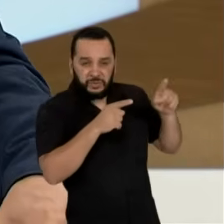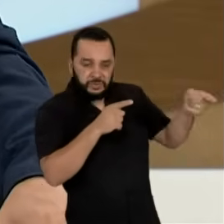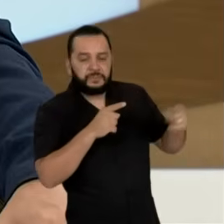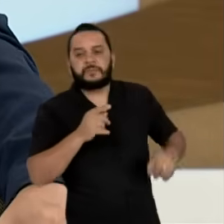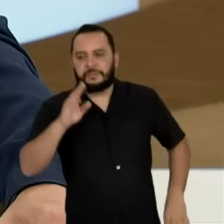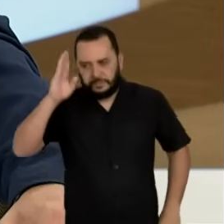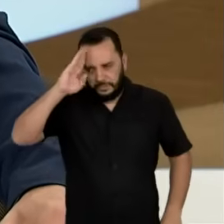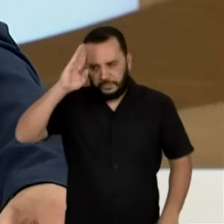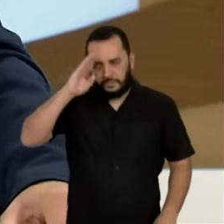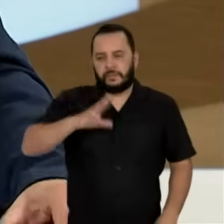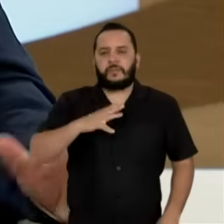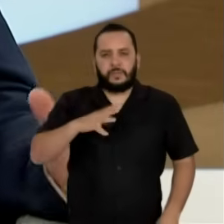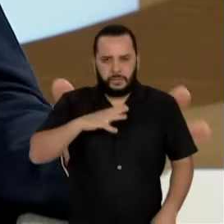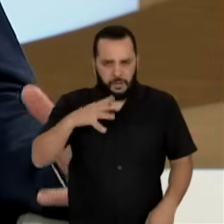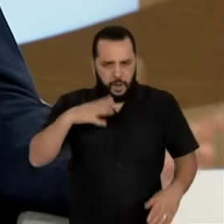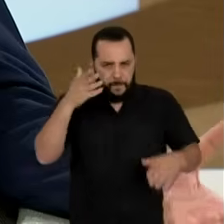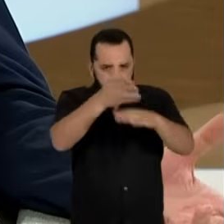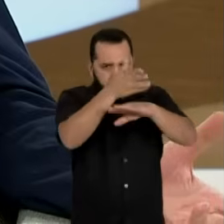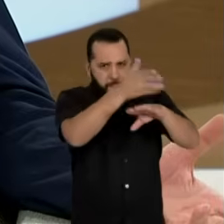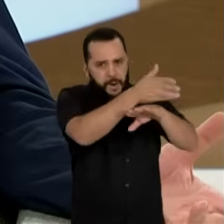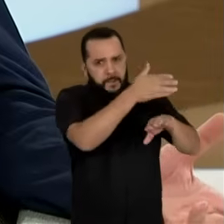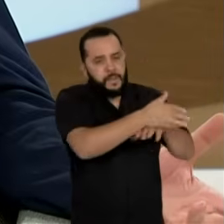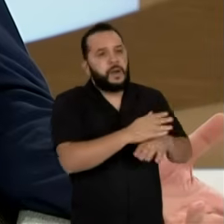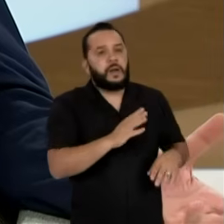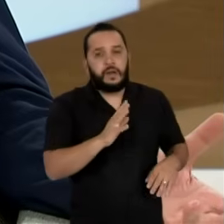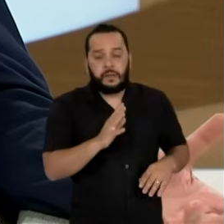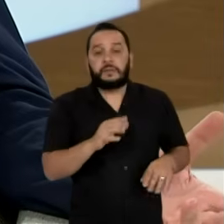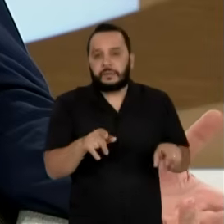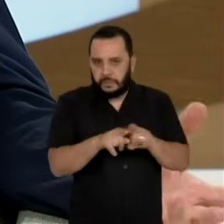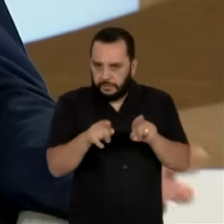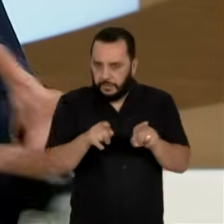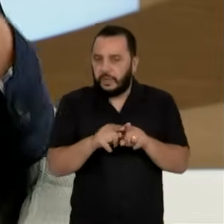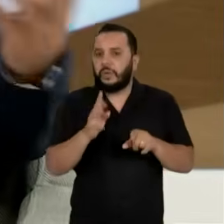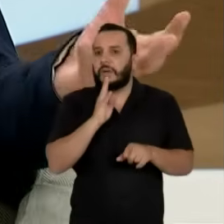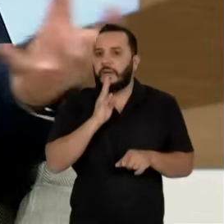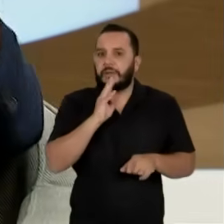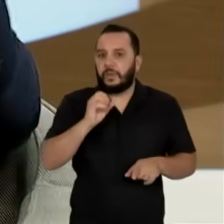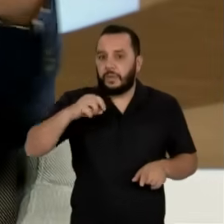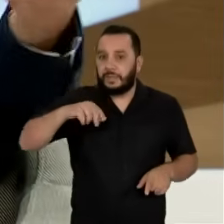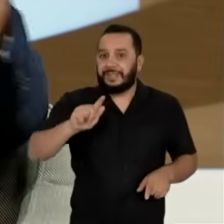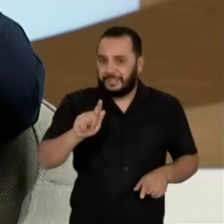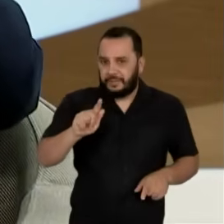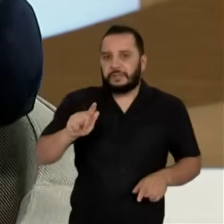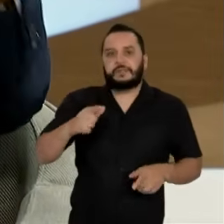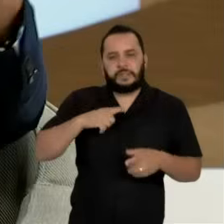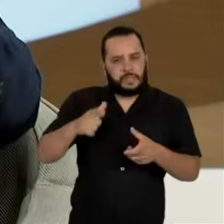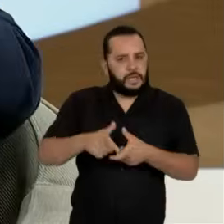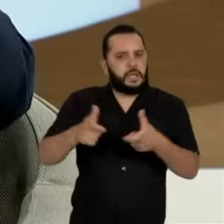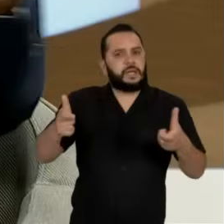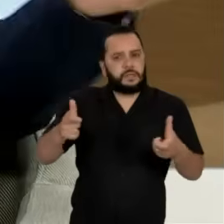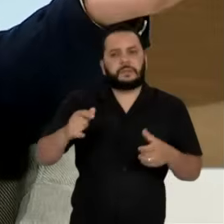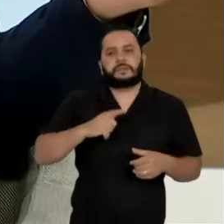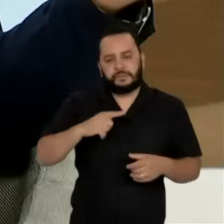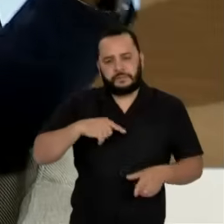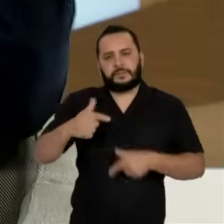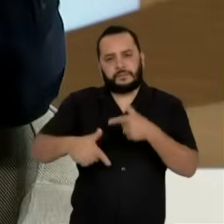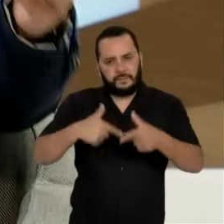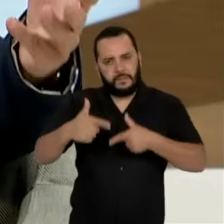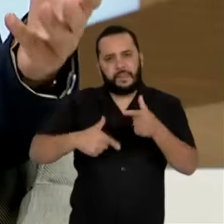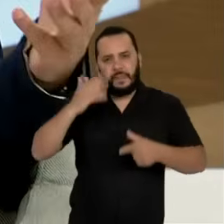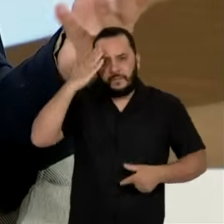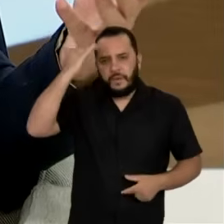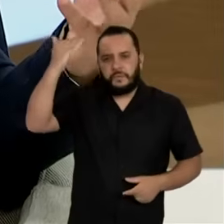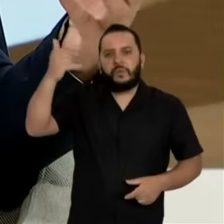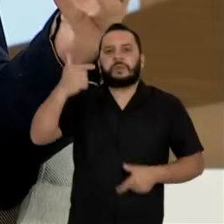que os militares, a maioria dos militares conhece bem as grandes ONGs, né? Porque as nossas grandes ONGs, que estamos lá com a cara tapa, a gente é muito conhecido,